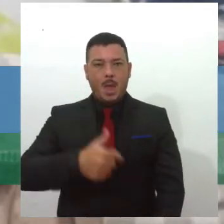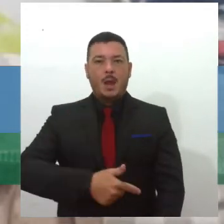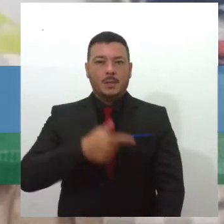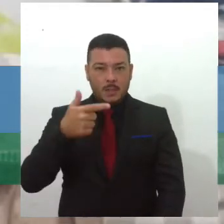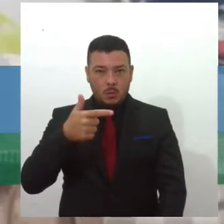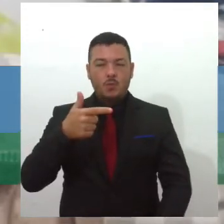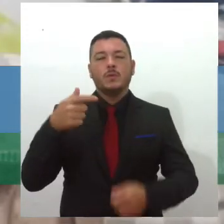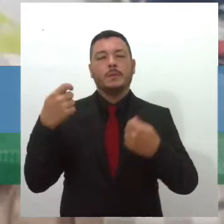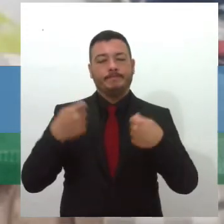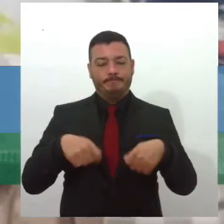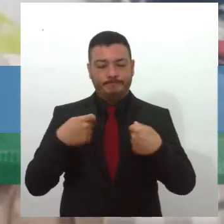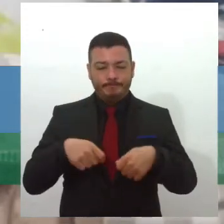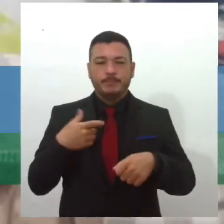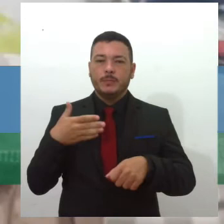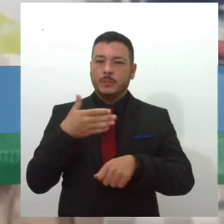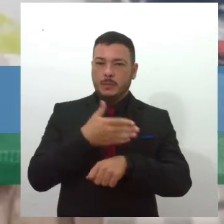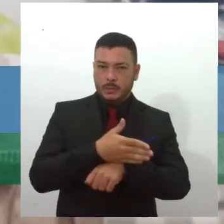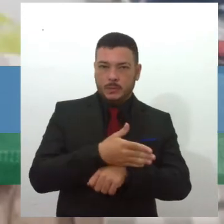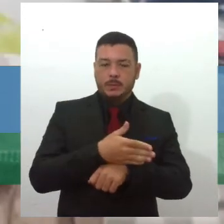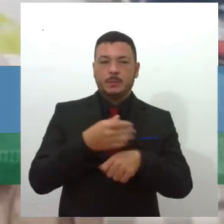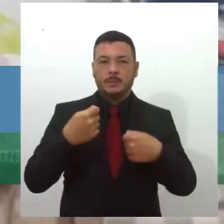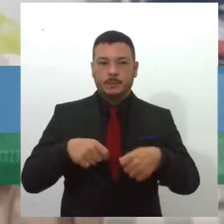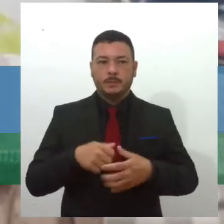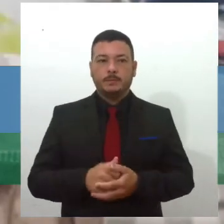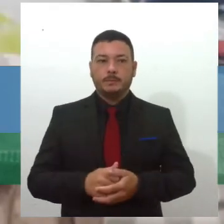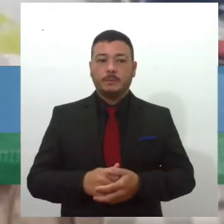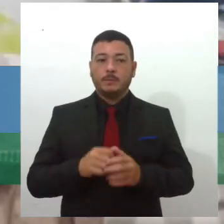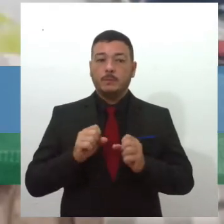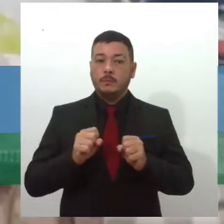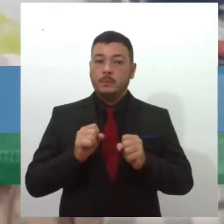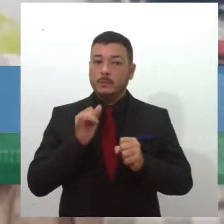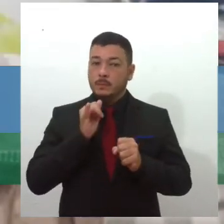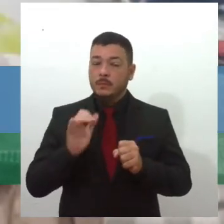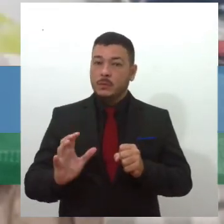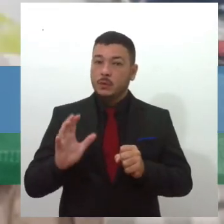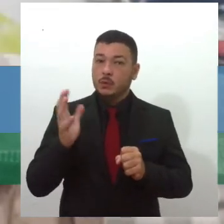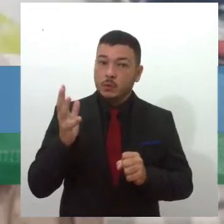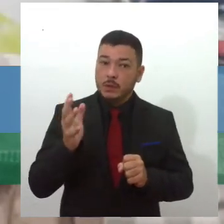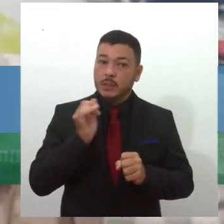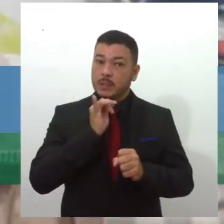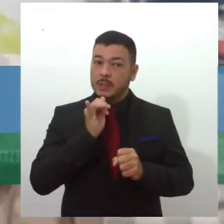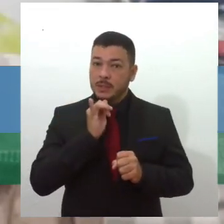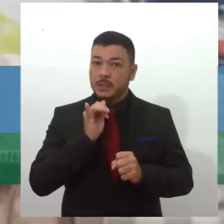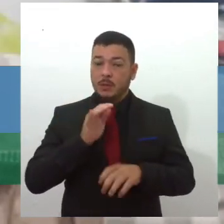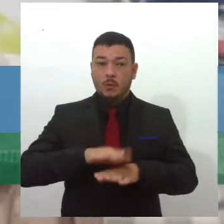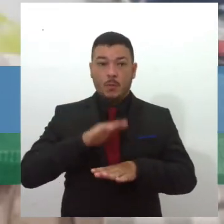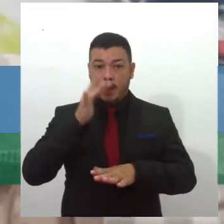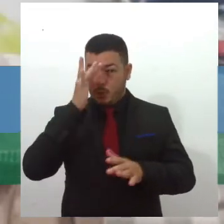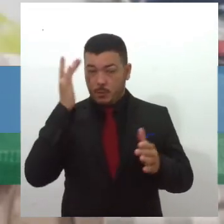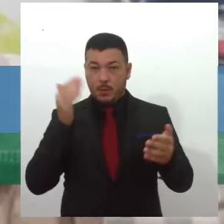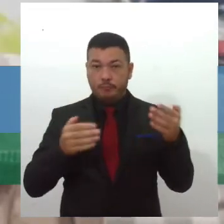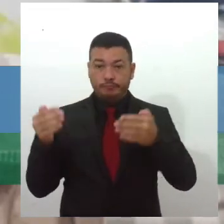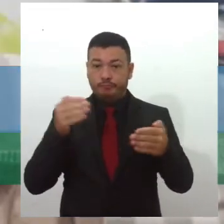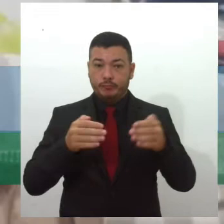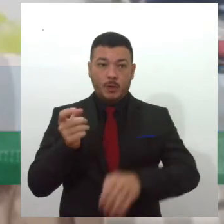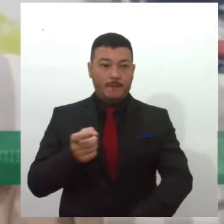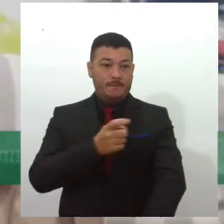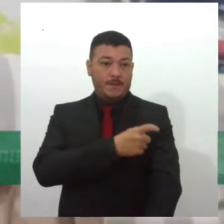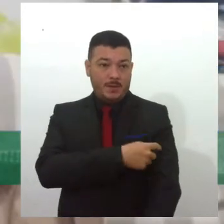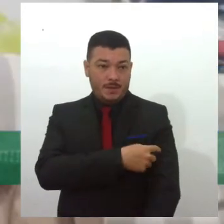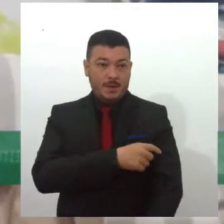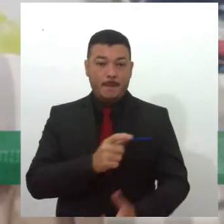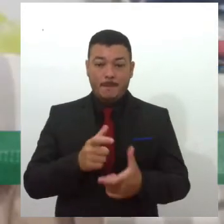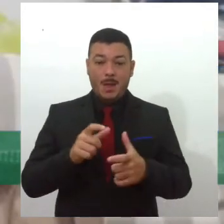irem tomar a segunda dose da vacina. Fora o efeito coletivo, quanto mais pessoas vacinadas,